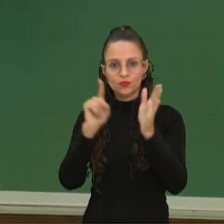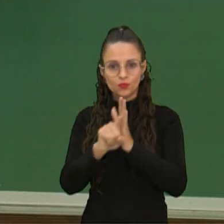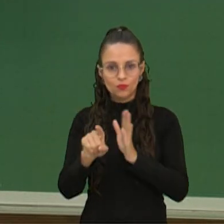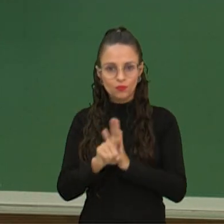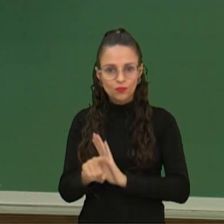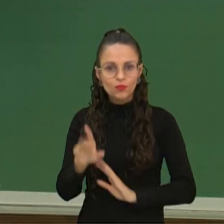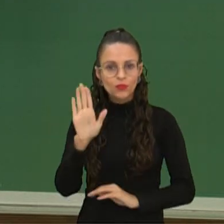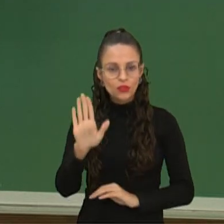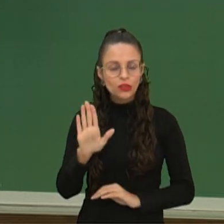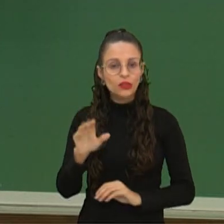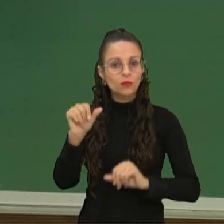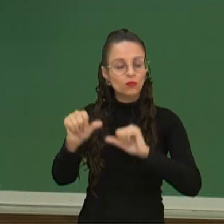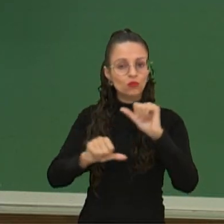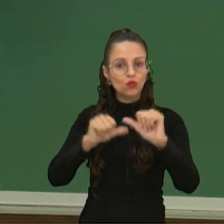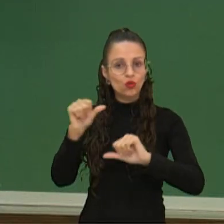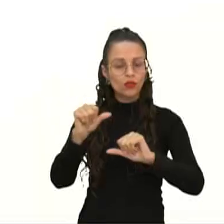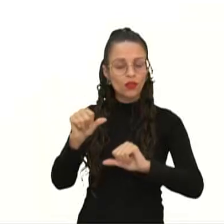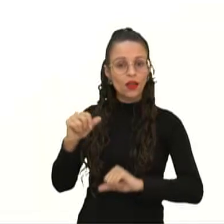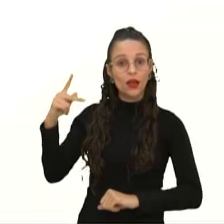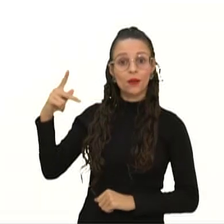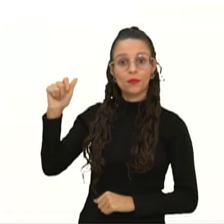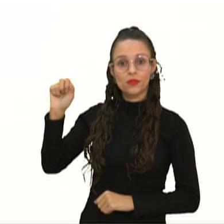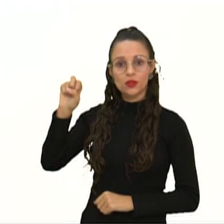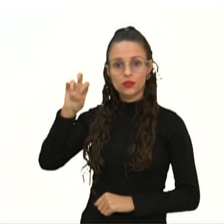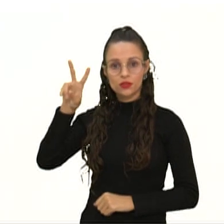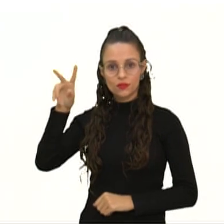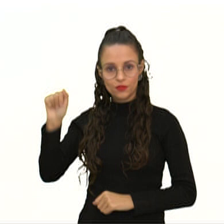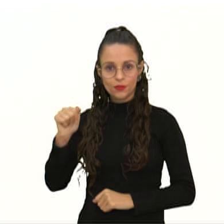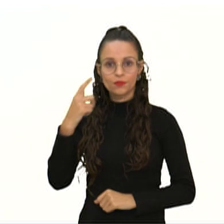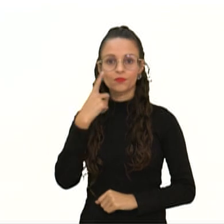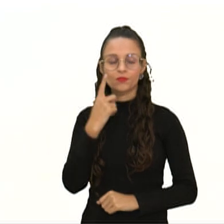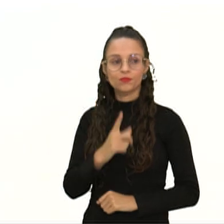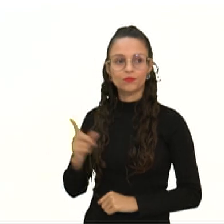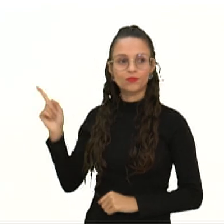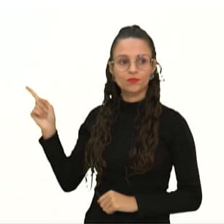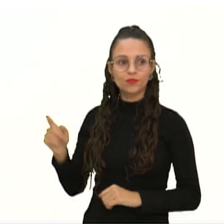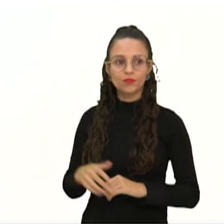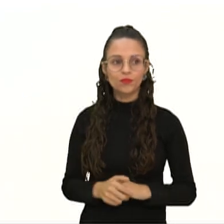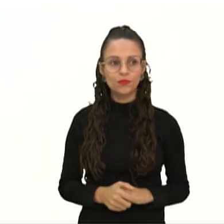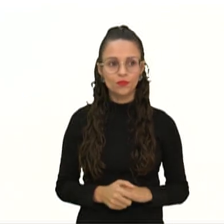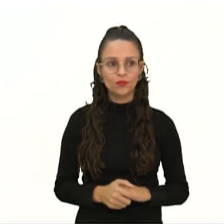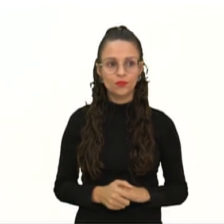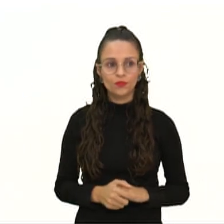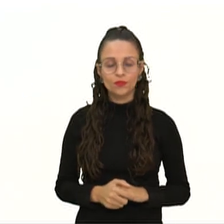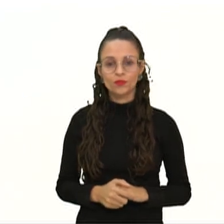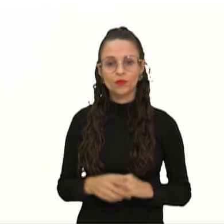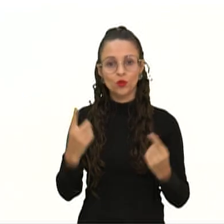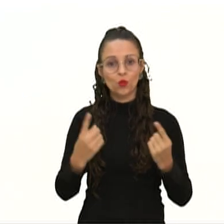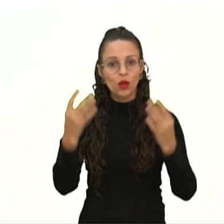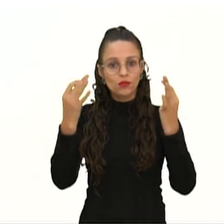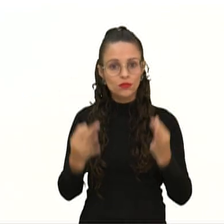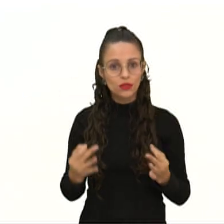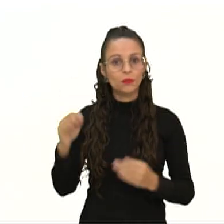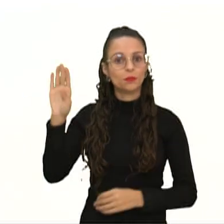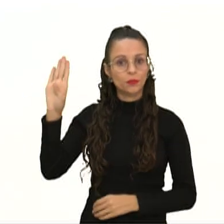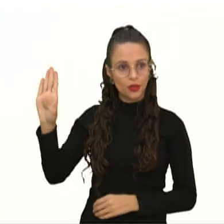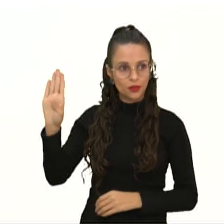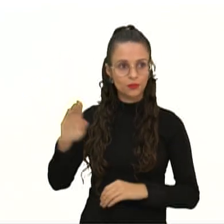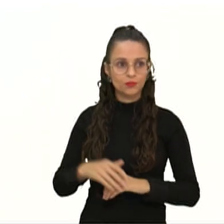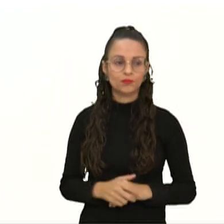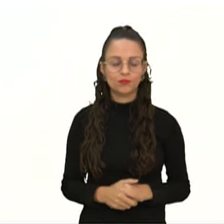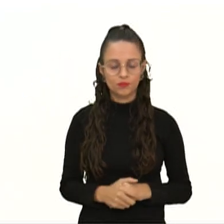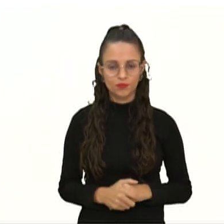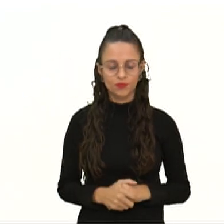É para a gente mudar para a voz passiva, olha só. Joey writes great novels. A alternativa certa é A, B.